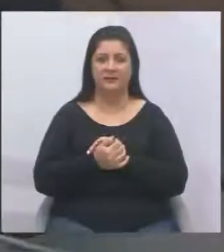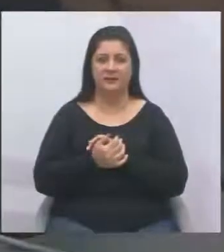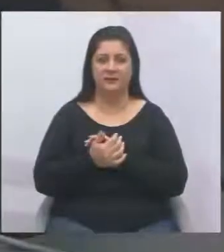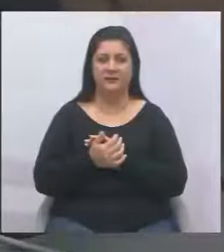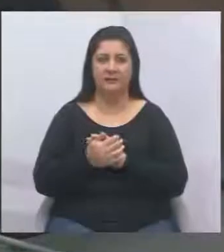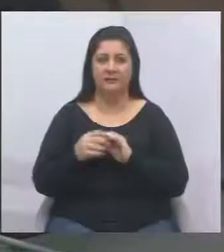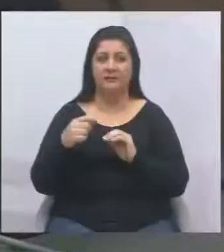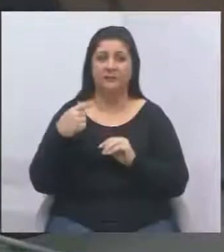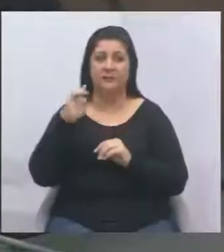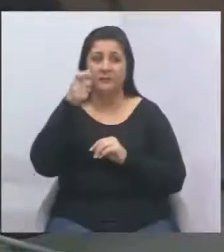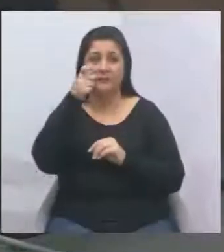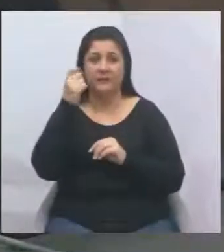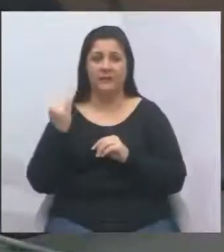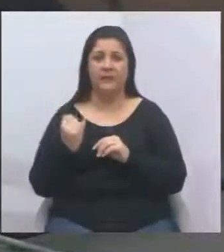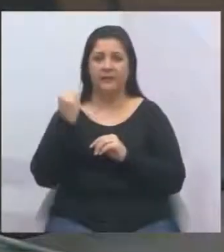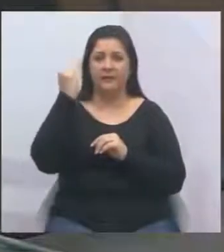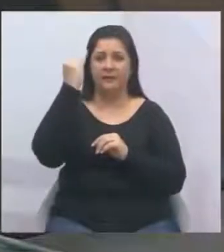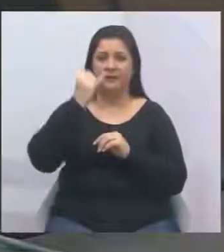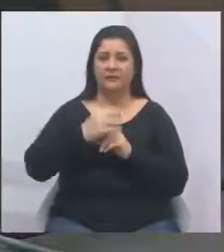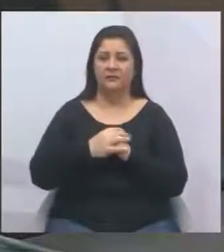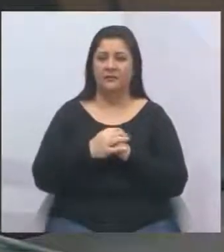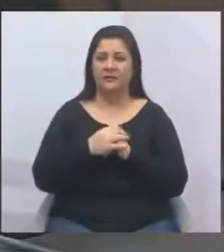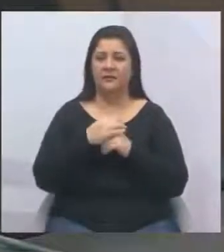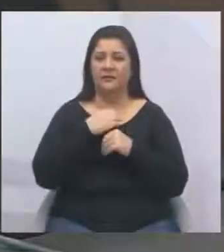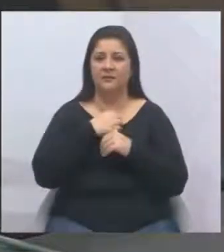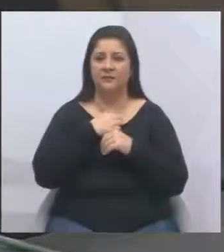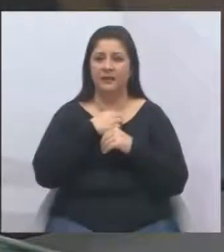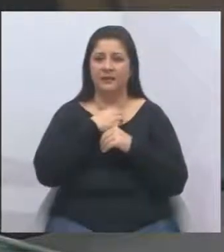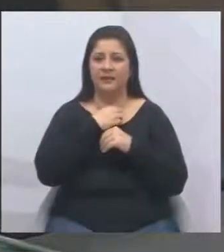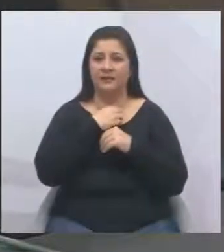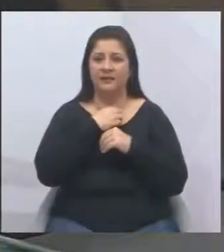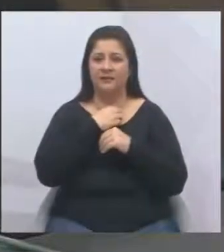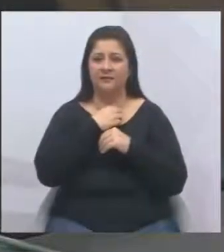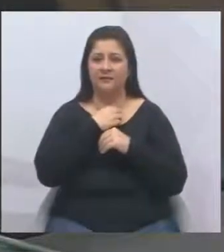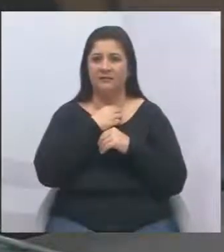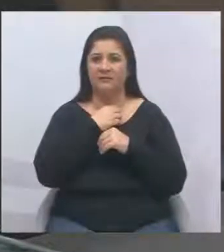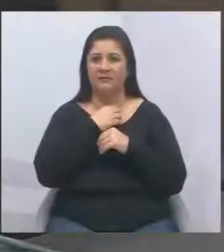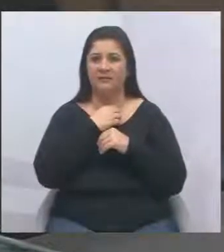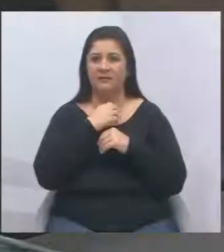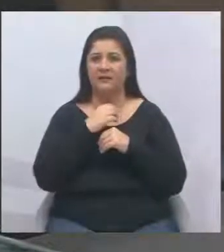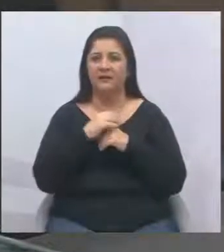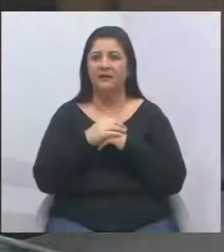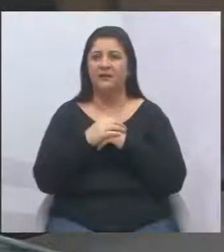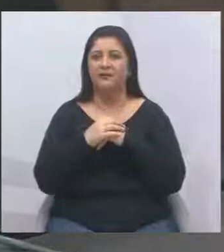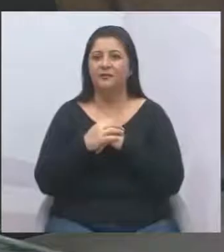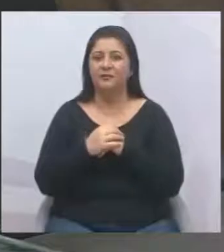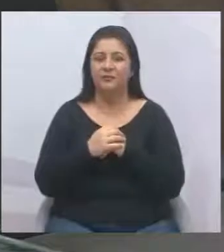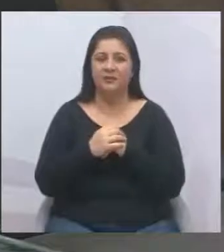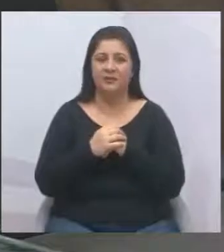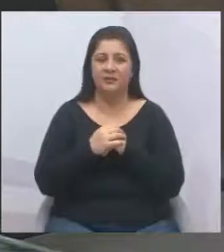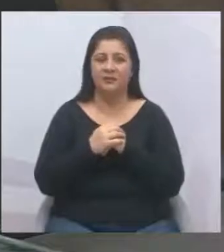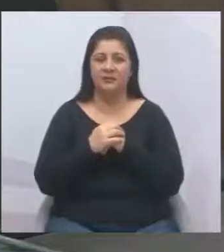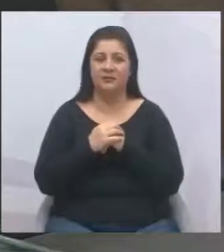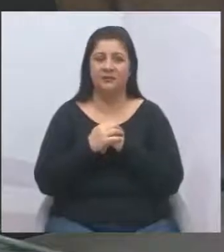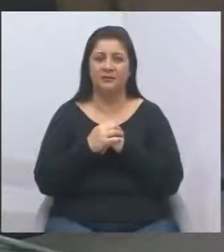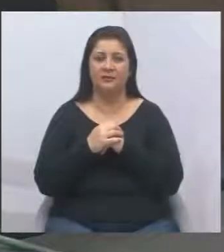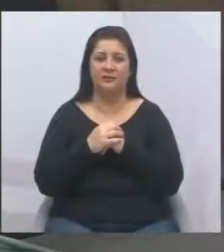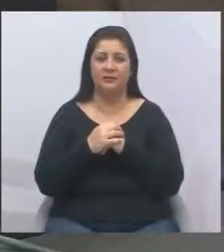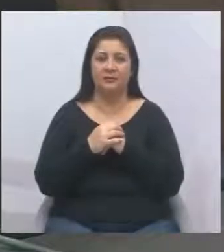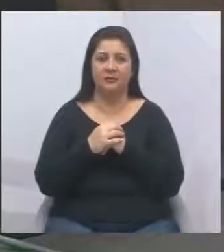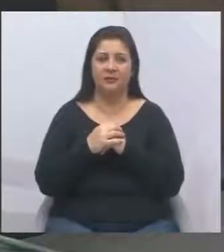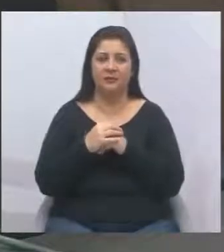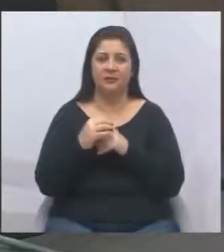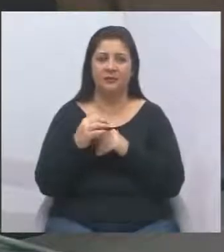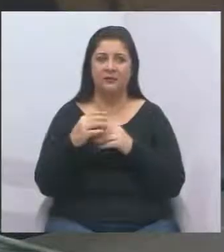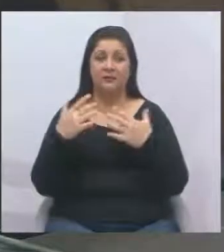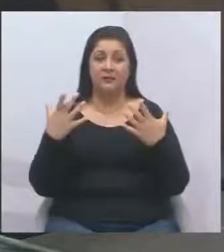a importância da criação desse fundo, onde nós nos reunimos, não com todos os vereadores, infelizmente, porque poucos